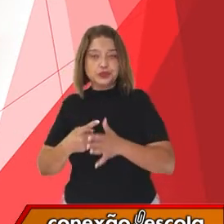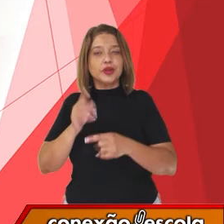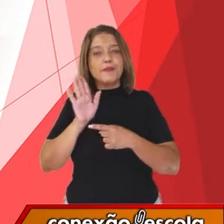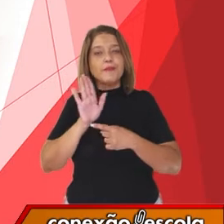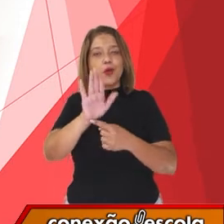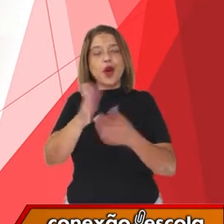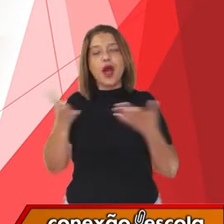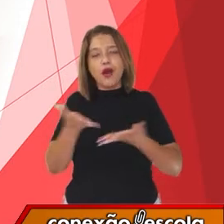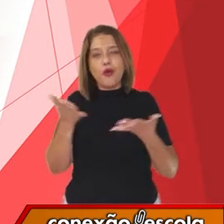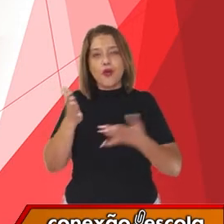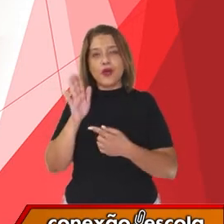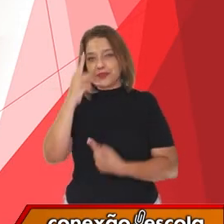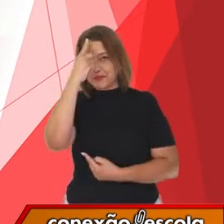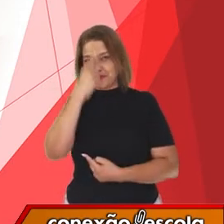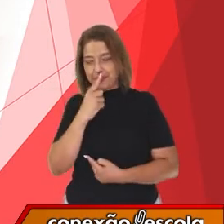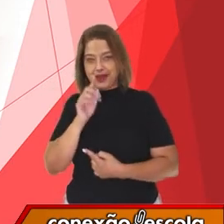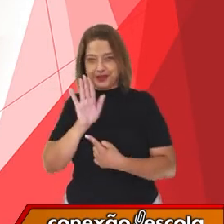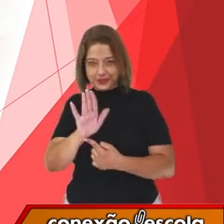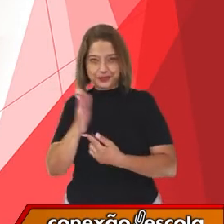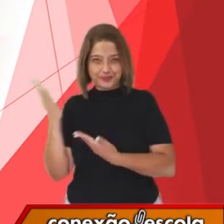a imagem a seguir.